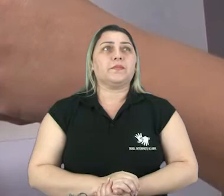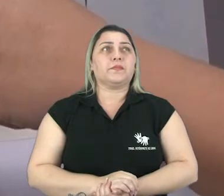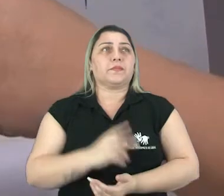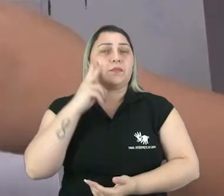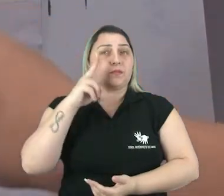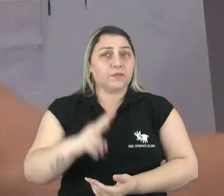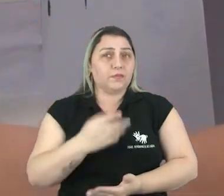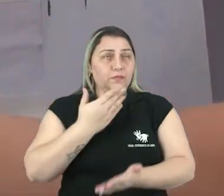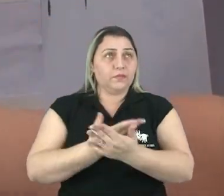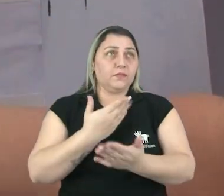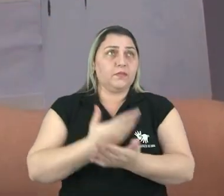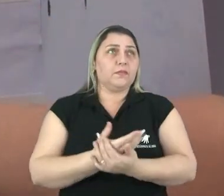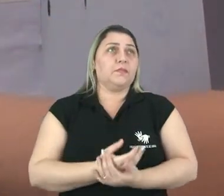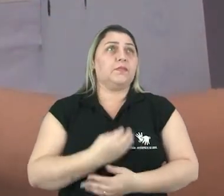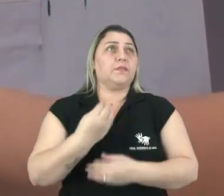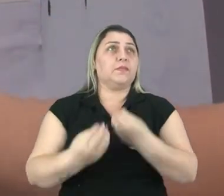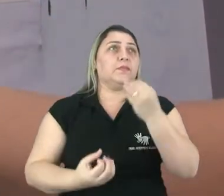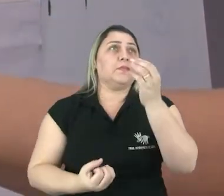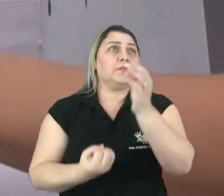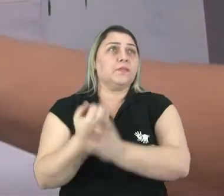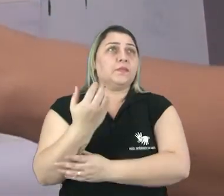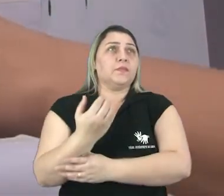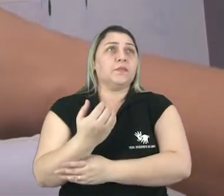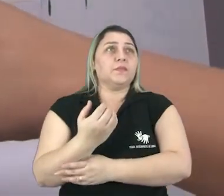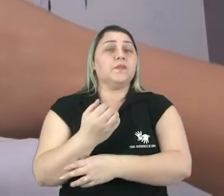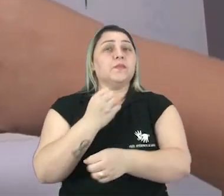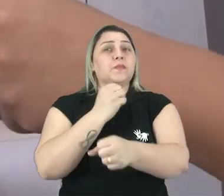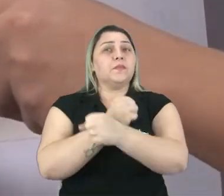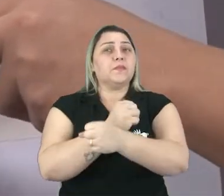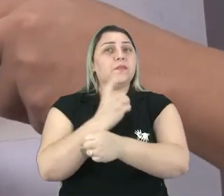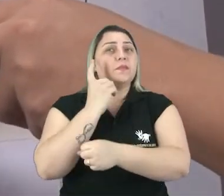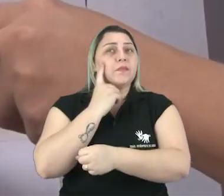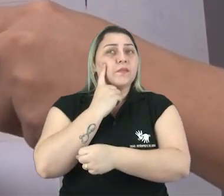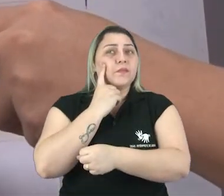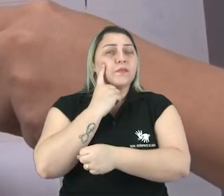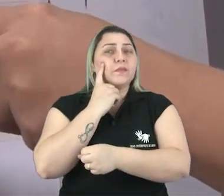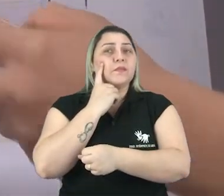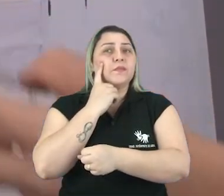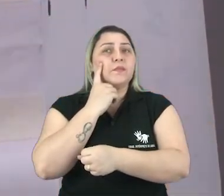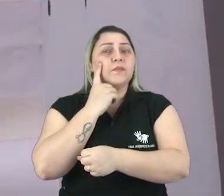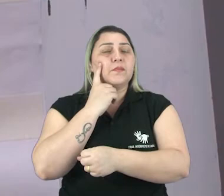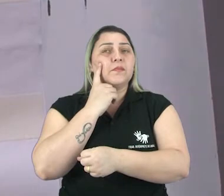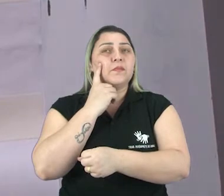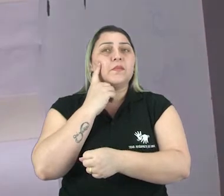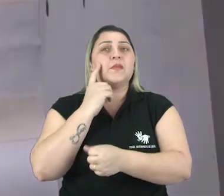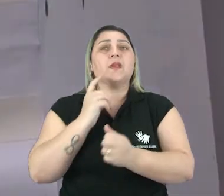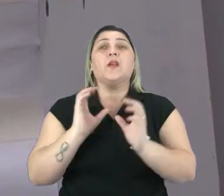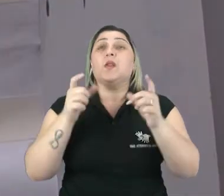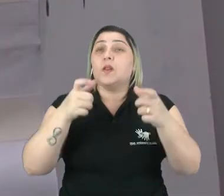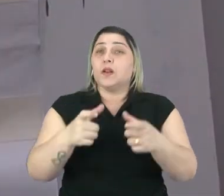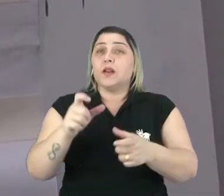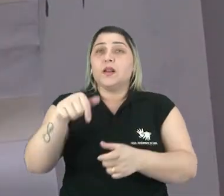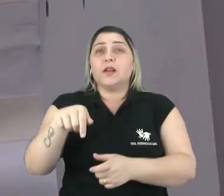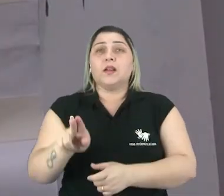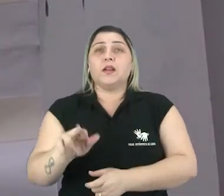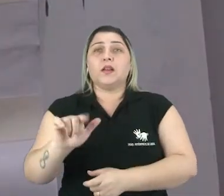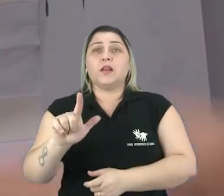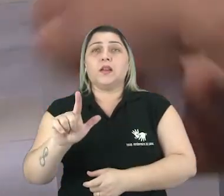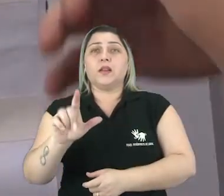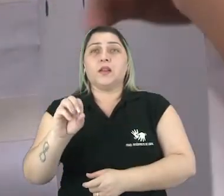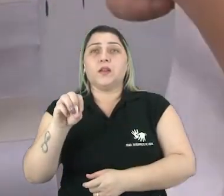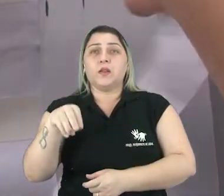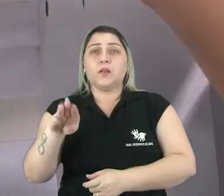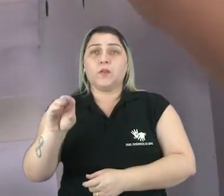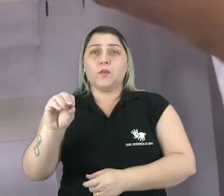vimos em nossa aula. Vamos à questão 2, ó. Como surgiram os quilombos? Como surgiu os quilombos? Né? Deu-se início